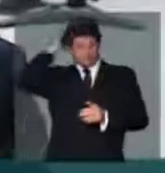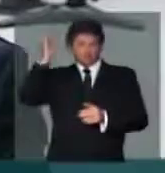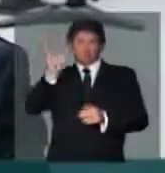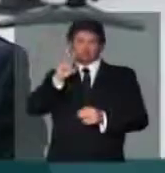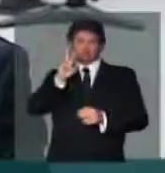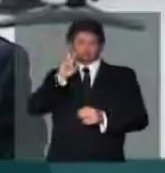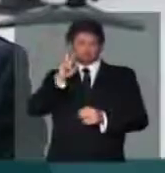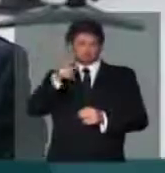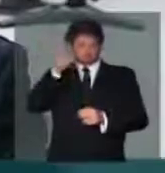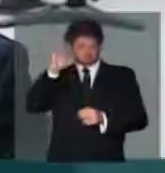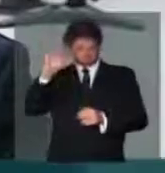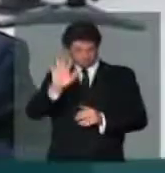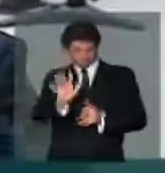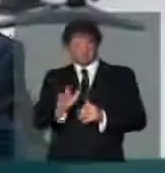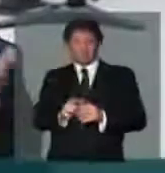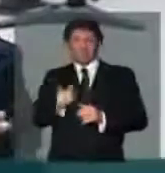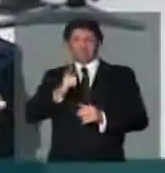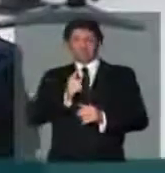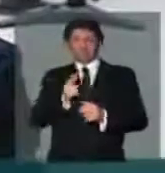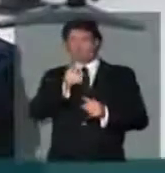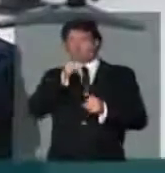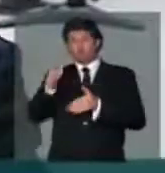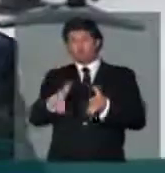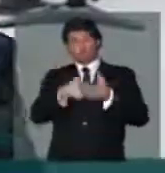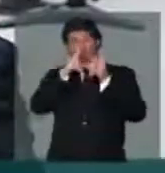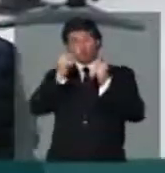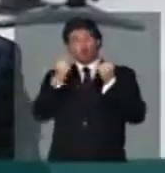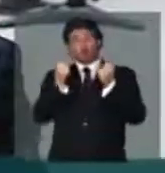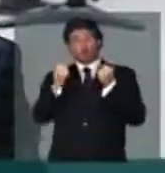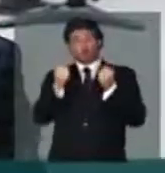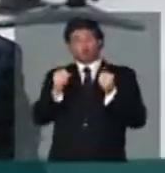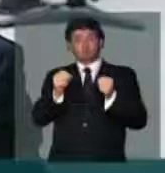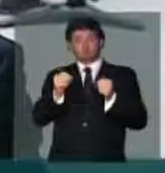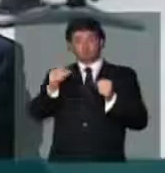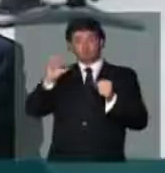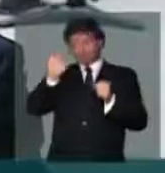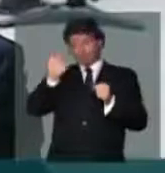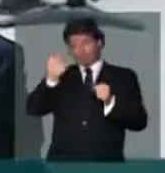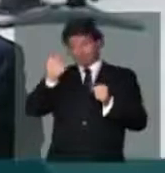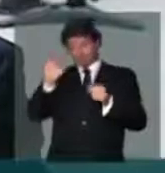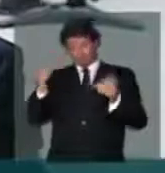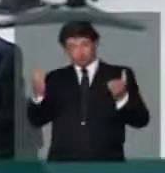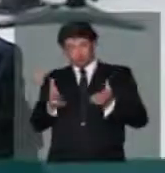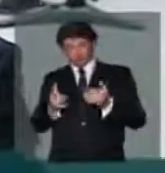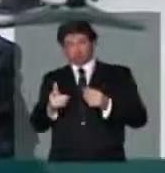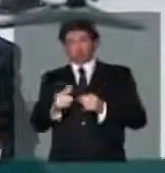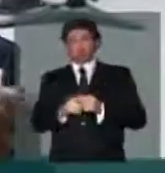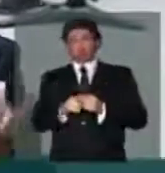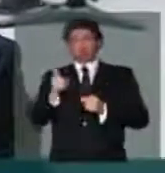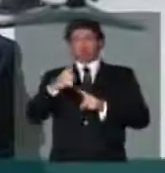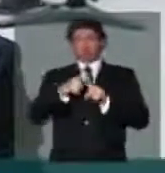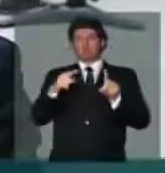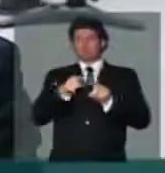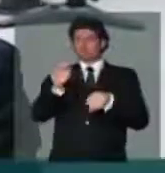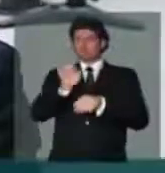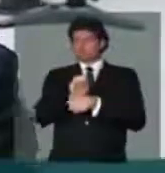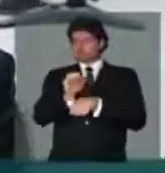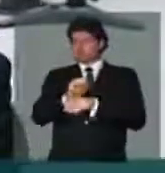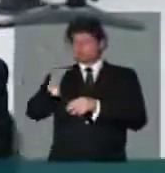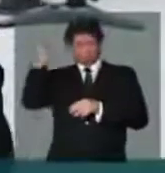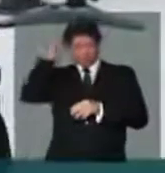Excelência ter uma ideia, tem grandes rios. Só na região oeste do Pará hoje, que representa metade do estado do